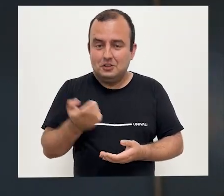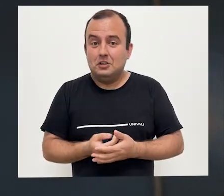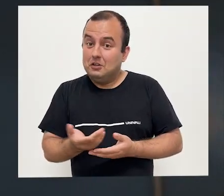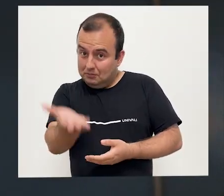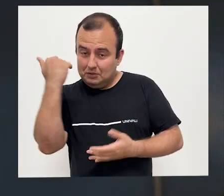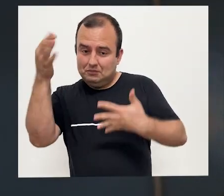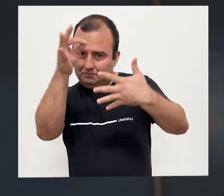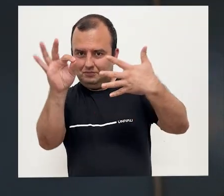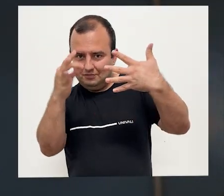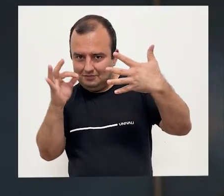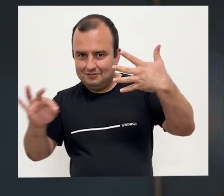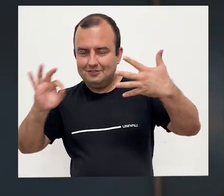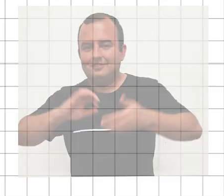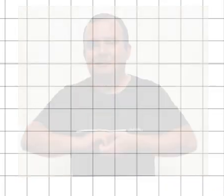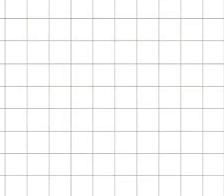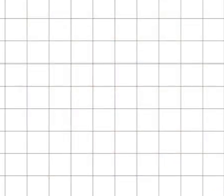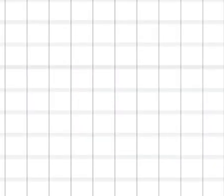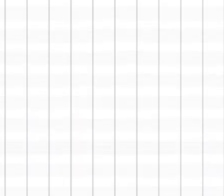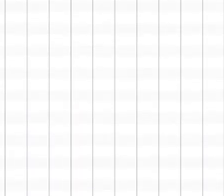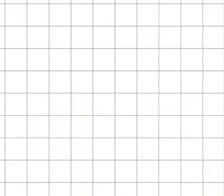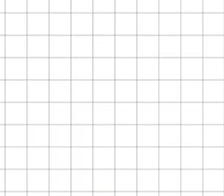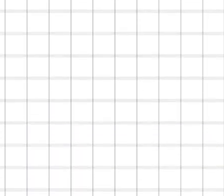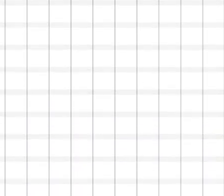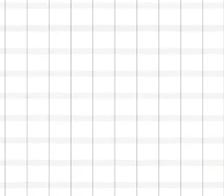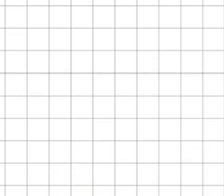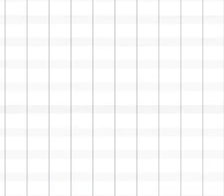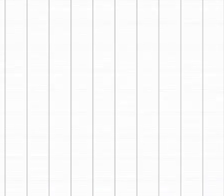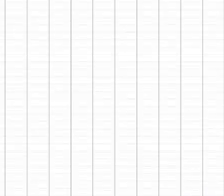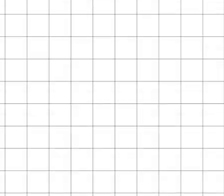Oi, bora fazer um checklist?